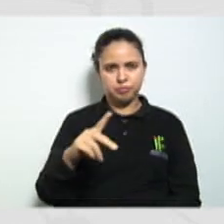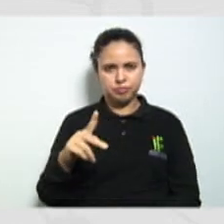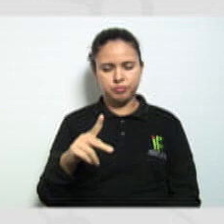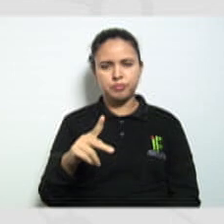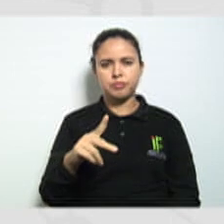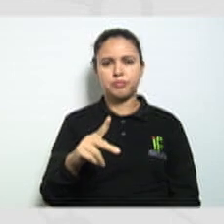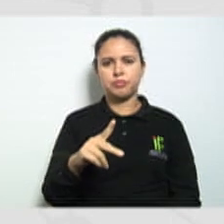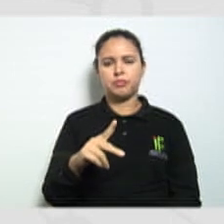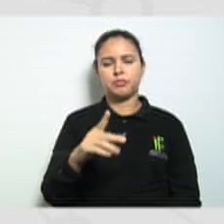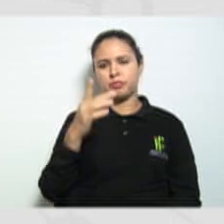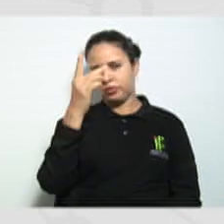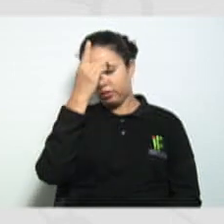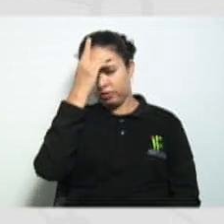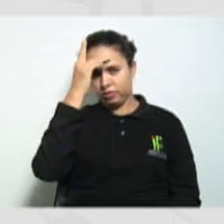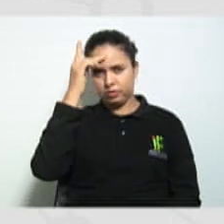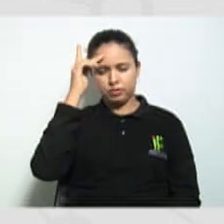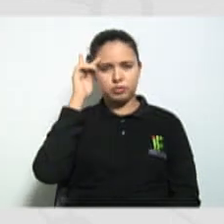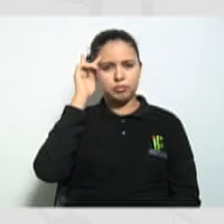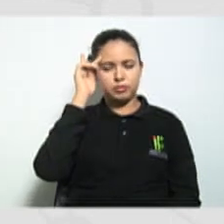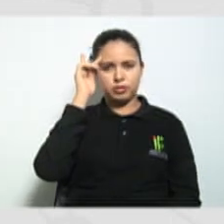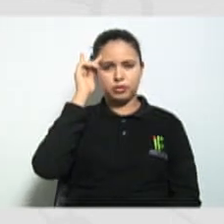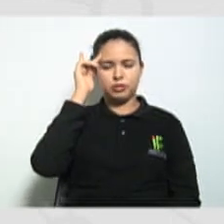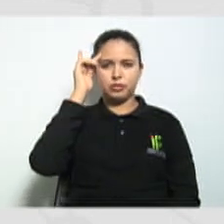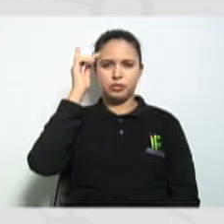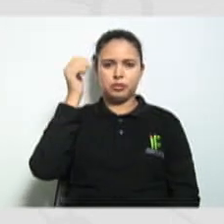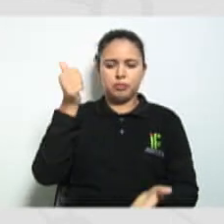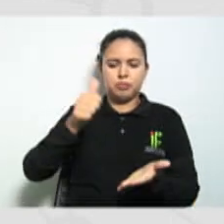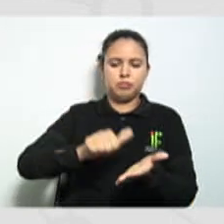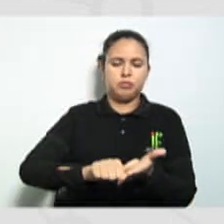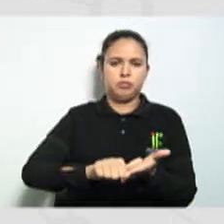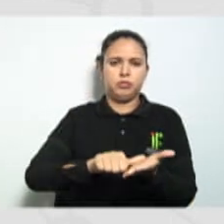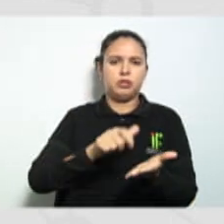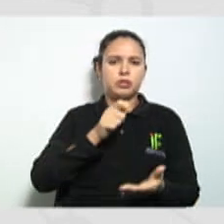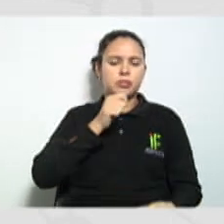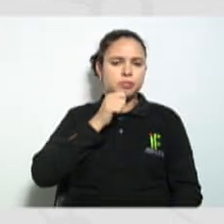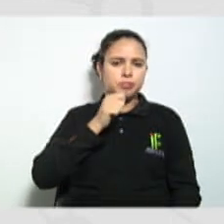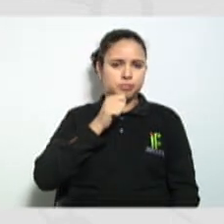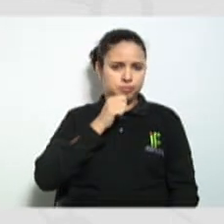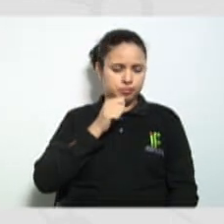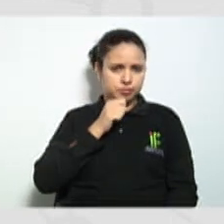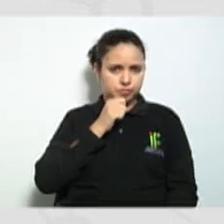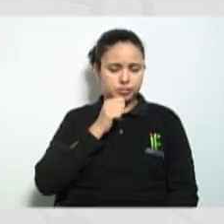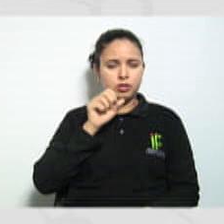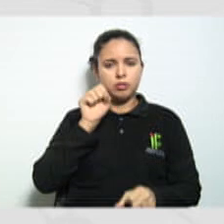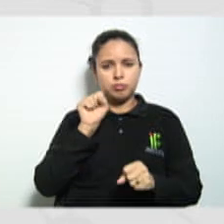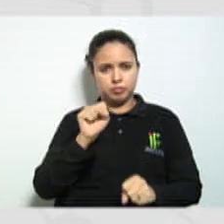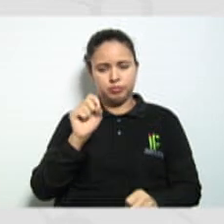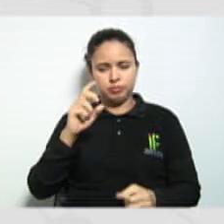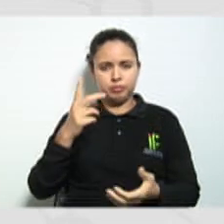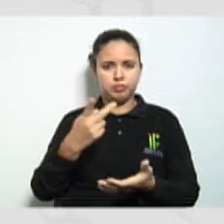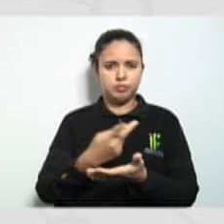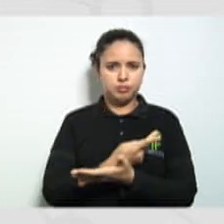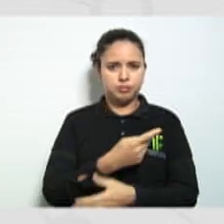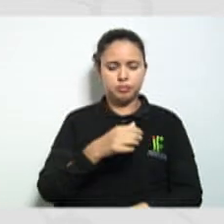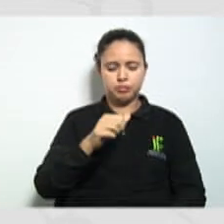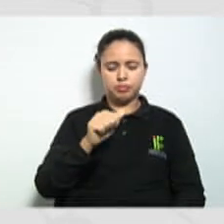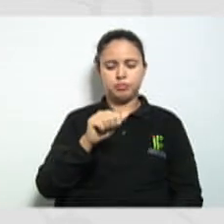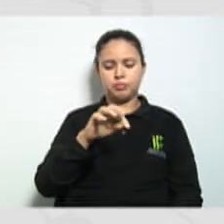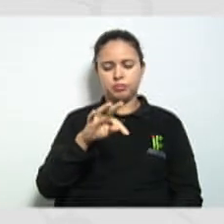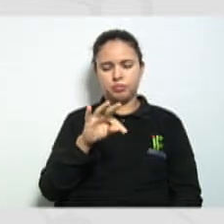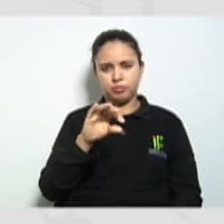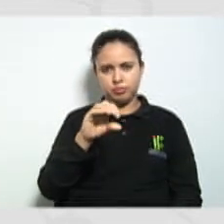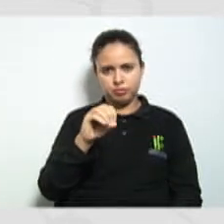de pessoas que não são cooperados, pode ocorrer ato não